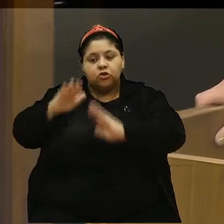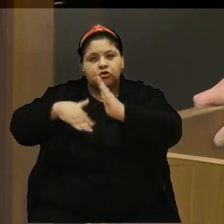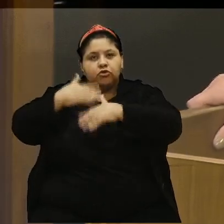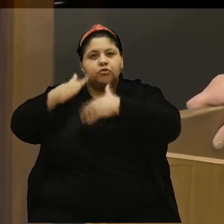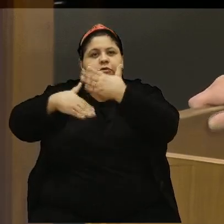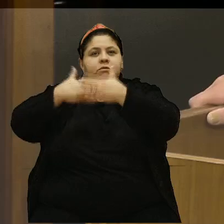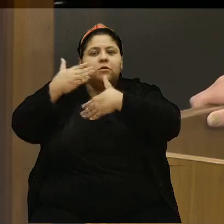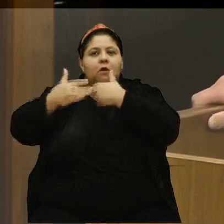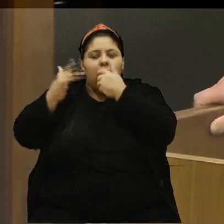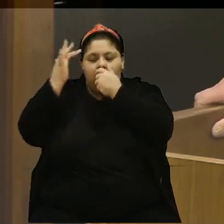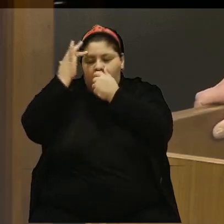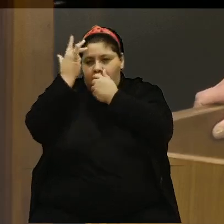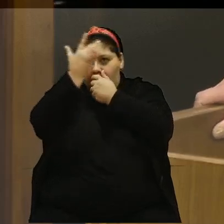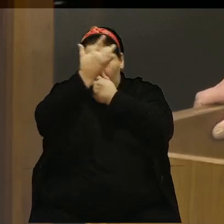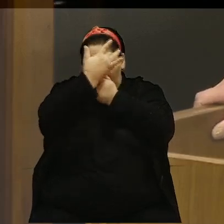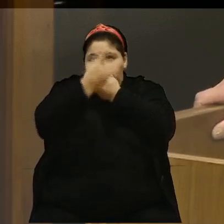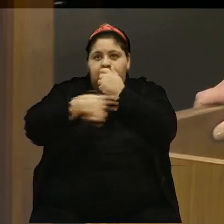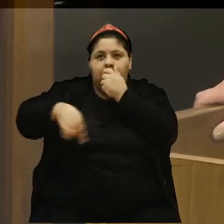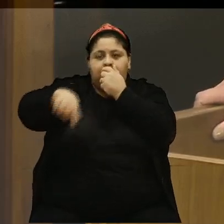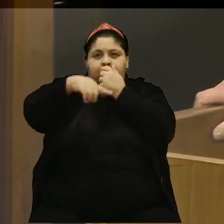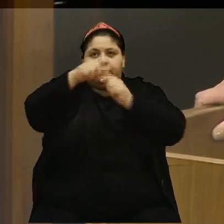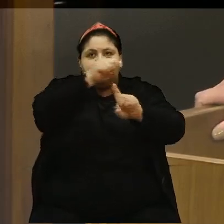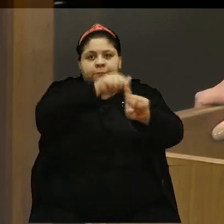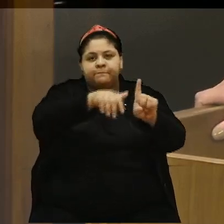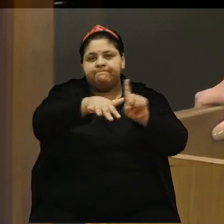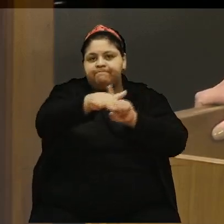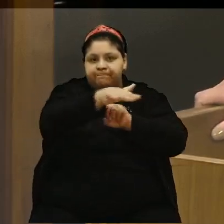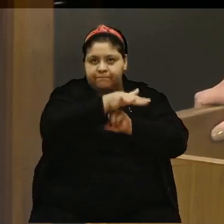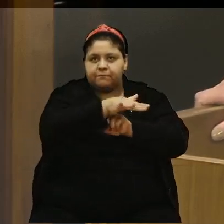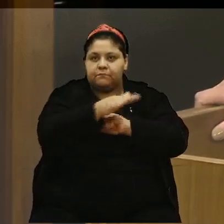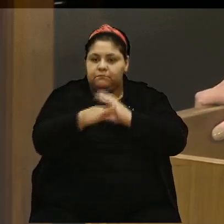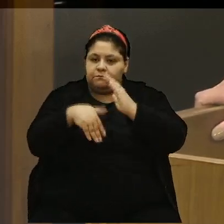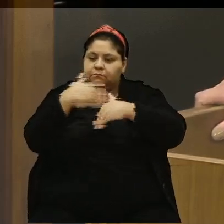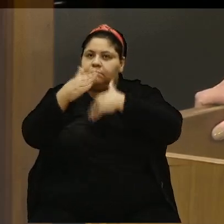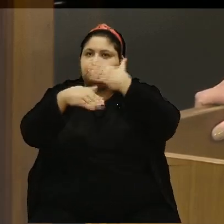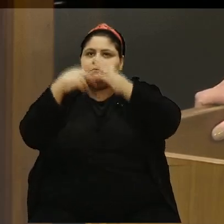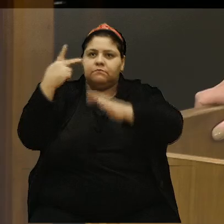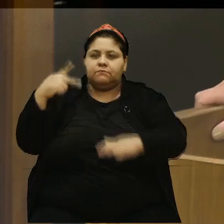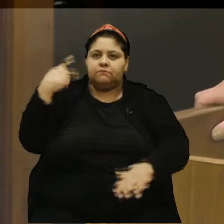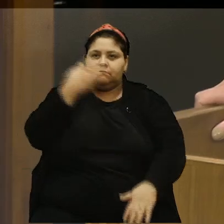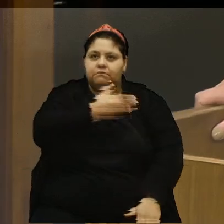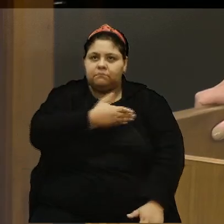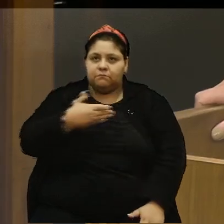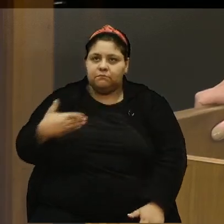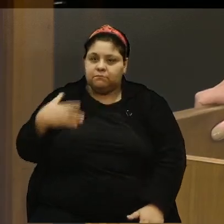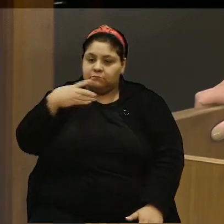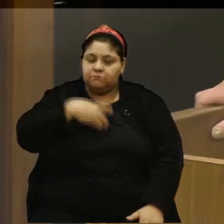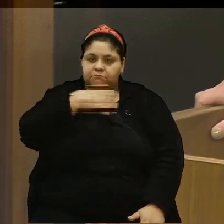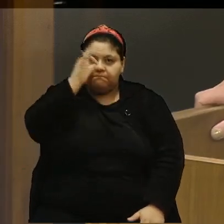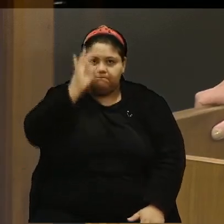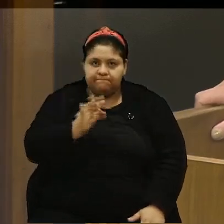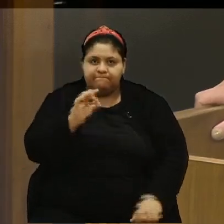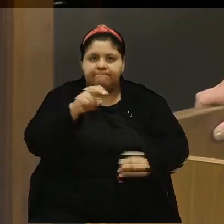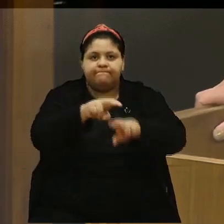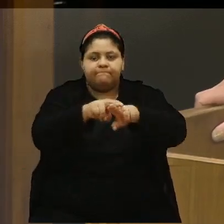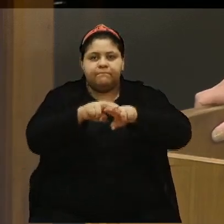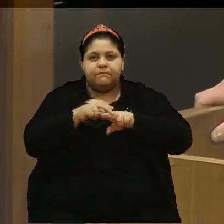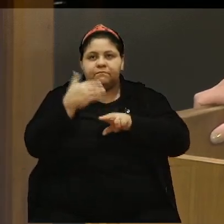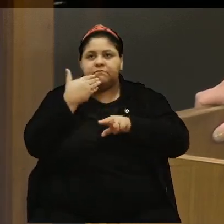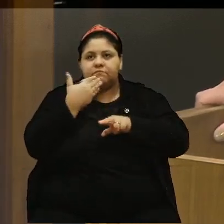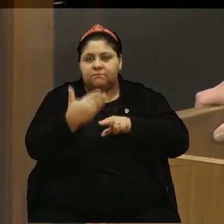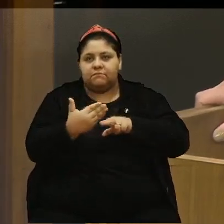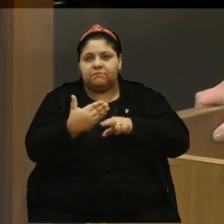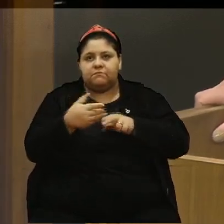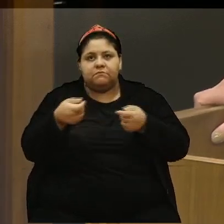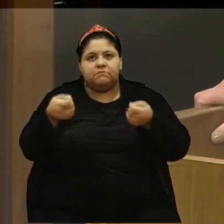da saúde mental na nossa sociedade é o avanço das políticas públicas de maneira efetiva. Por isso que esse pedido se faz